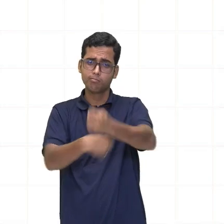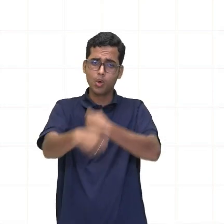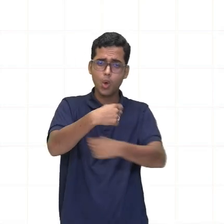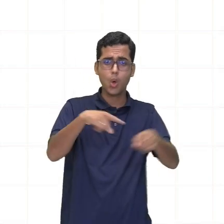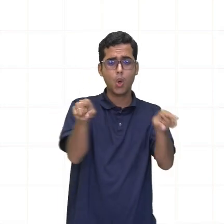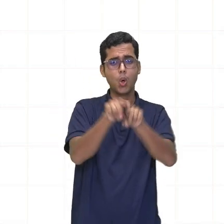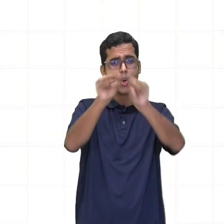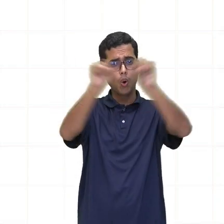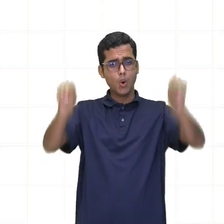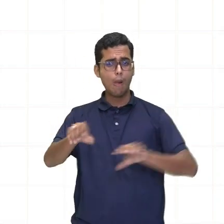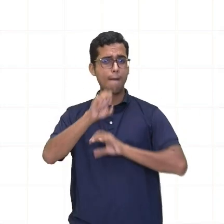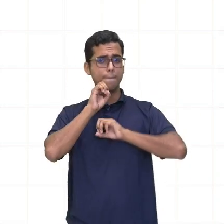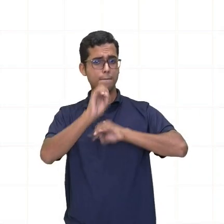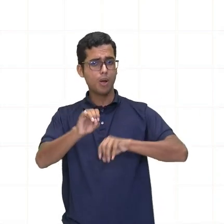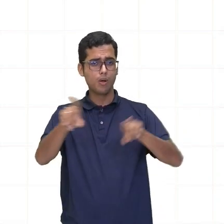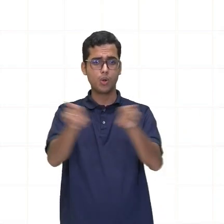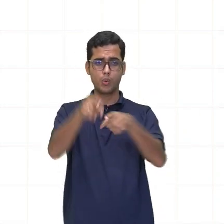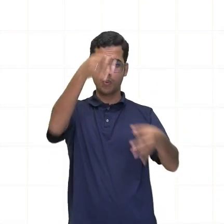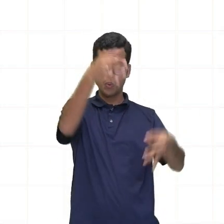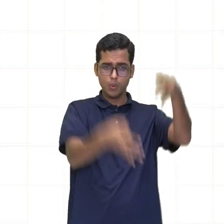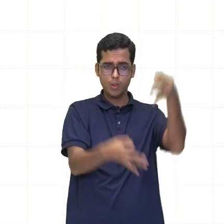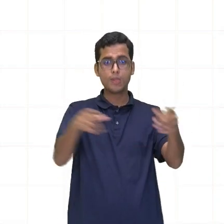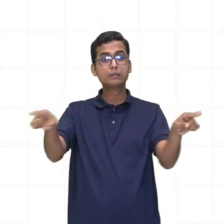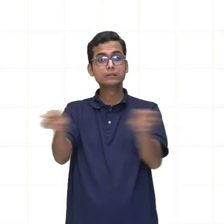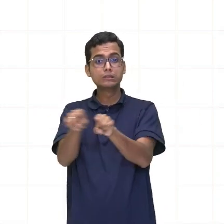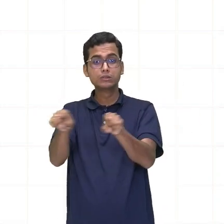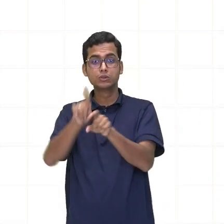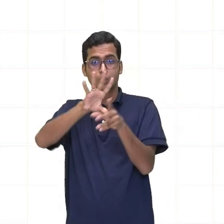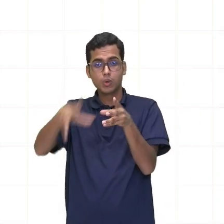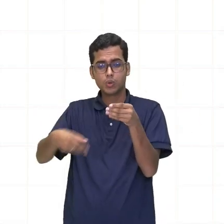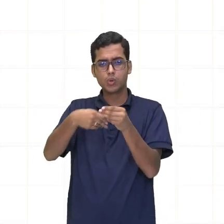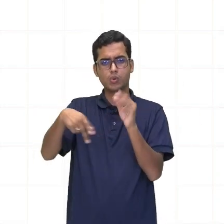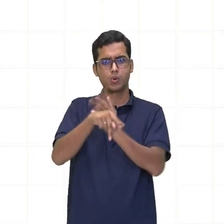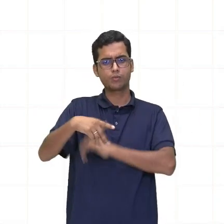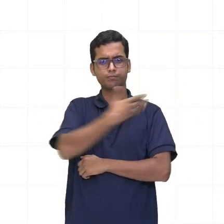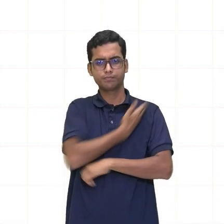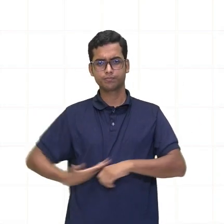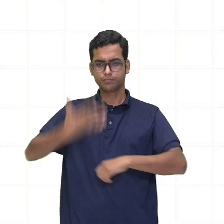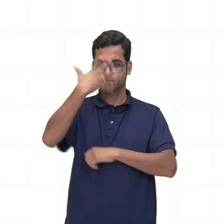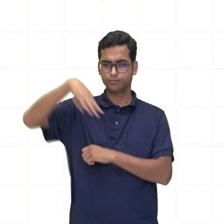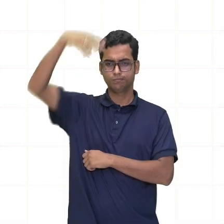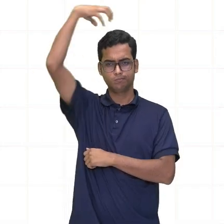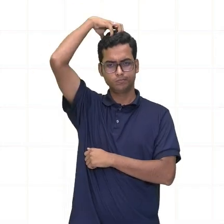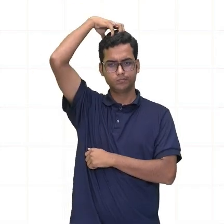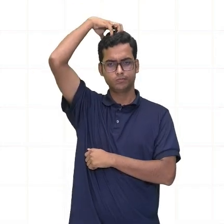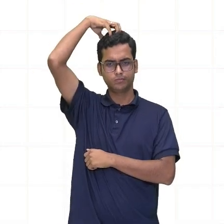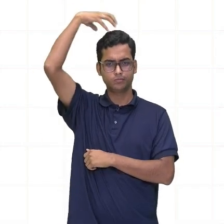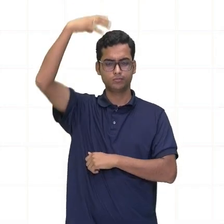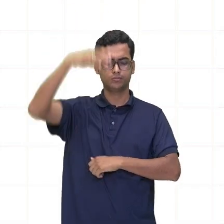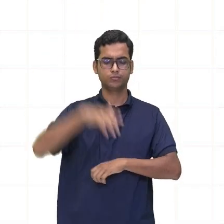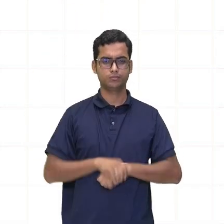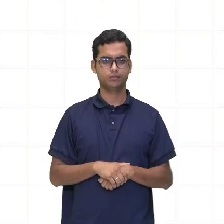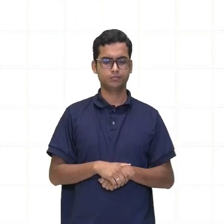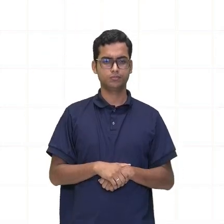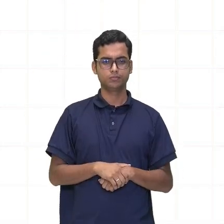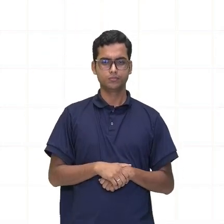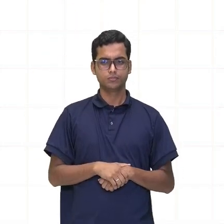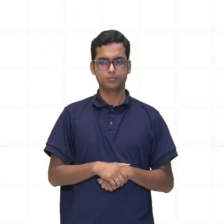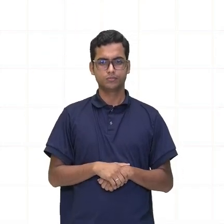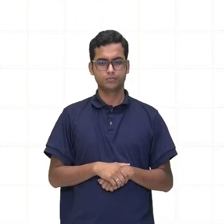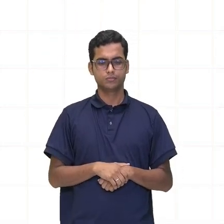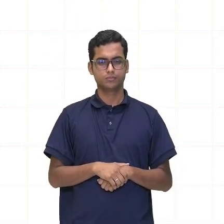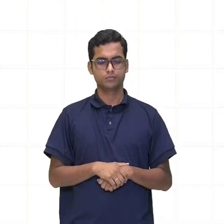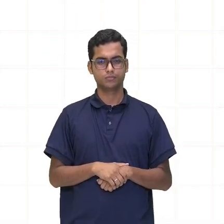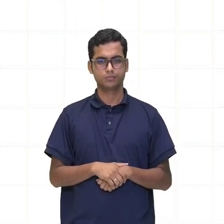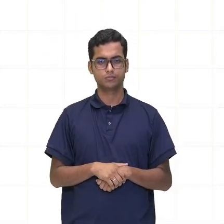supervisão do comércio, do sistema educacional e da justiça, que também vai ser atribuída ao Estado